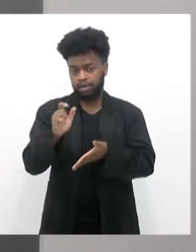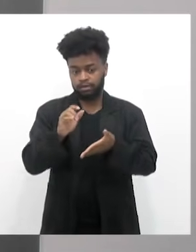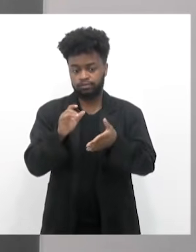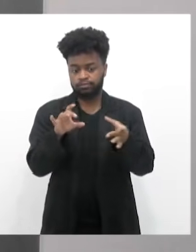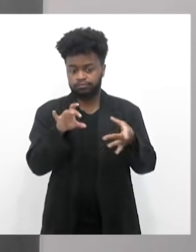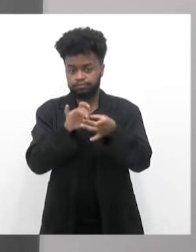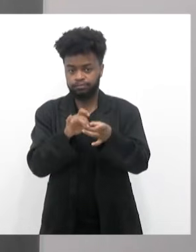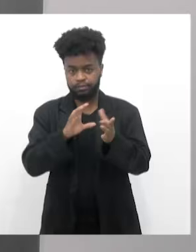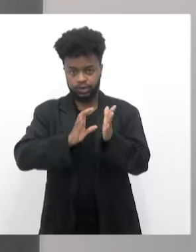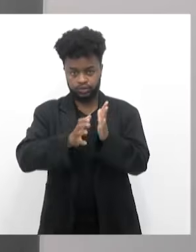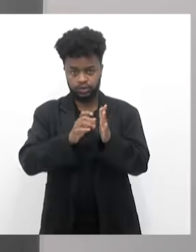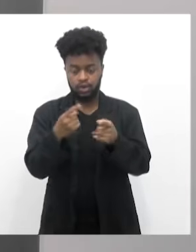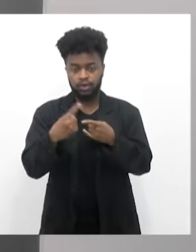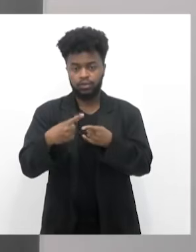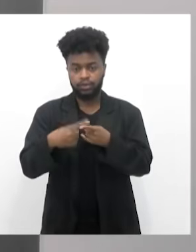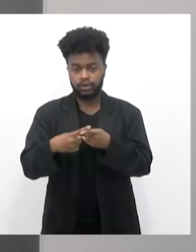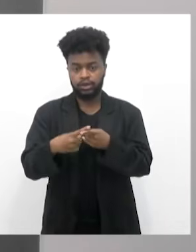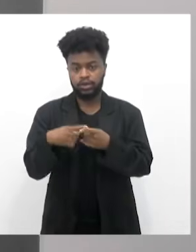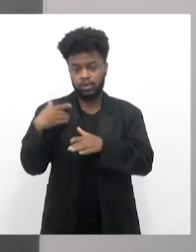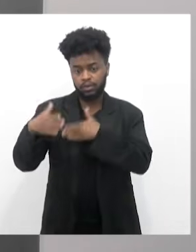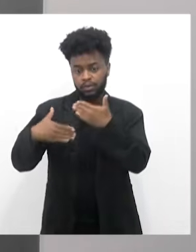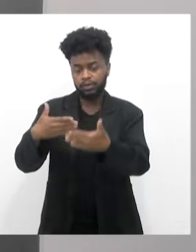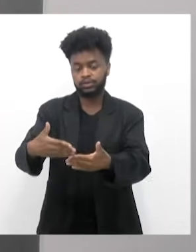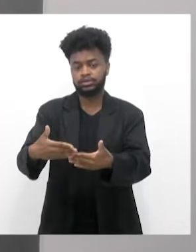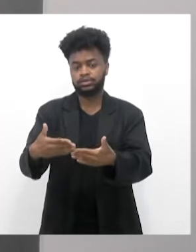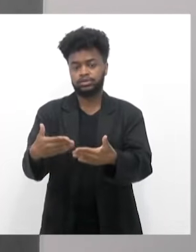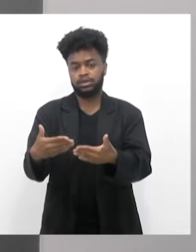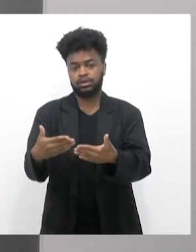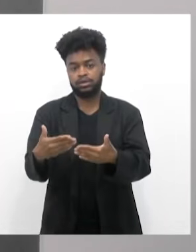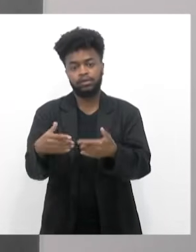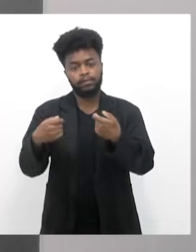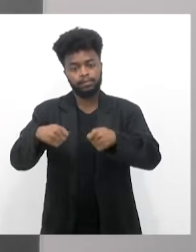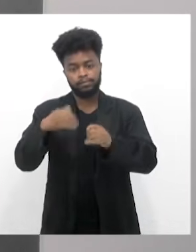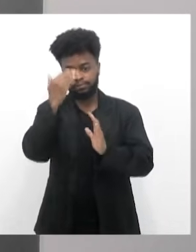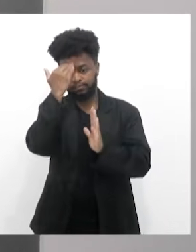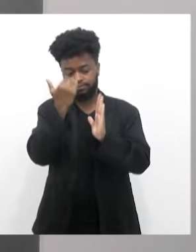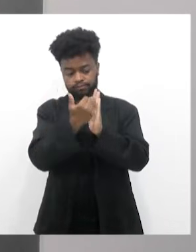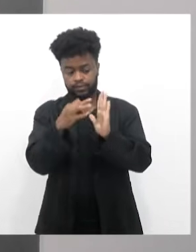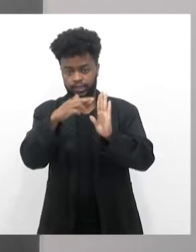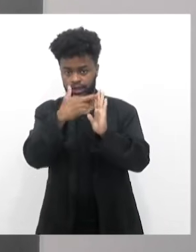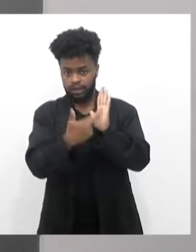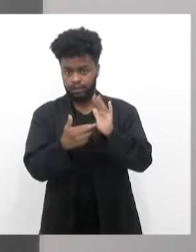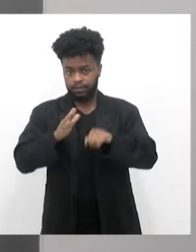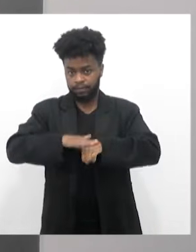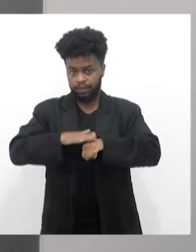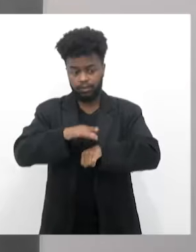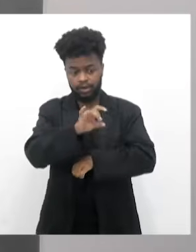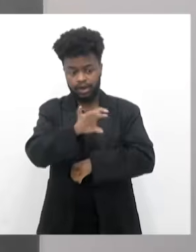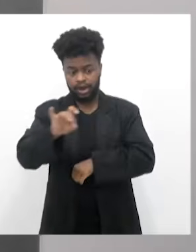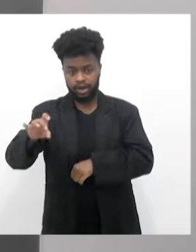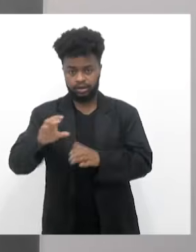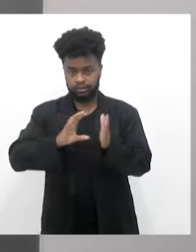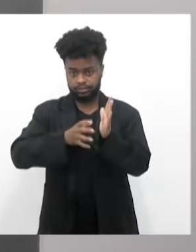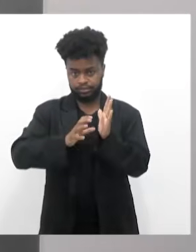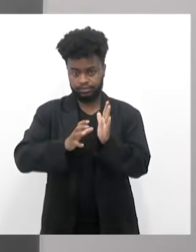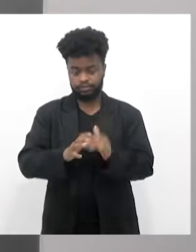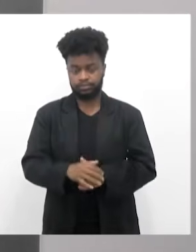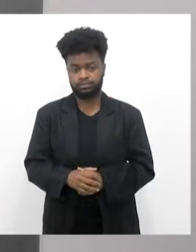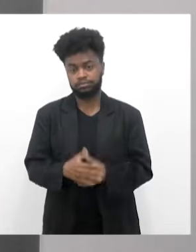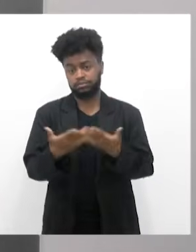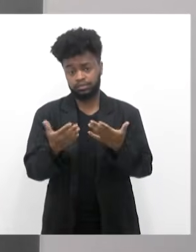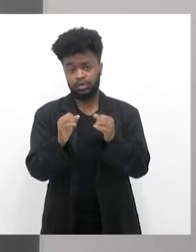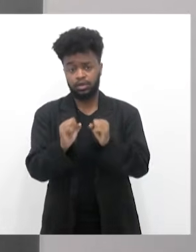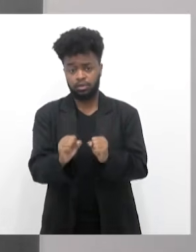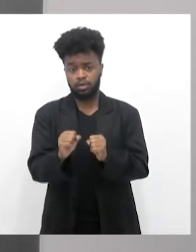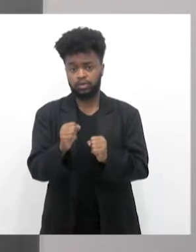partidária, até porque o processo de convenção partidária ela tem que obedecer às regras próprias e internas de cada partido. Pode haver